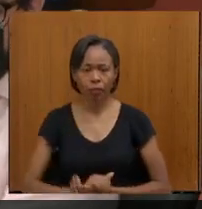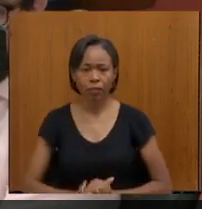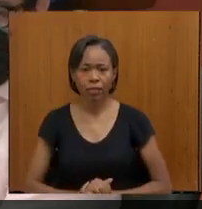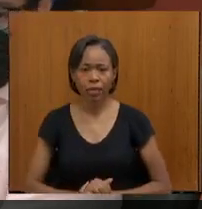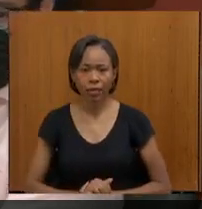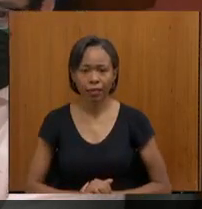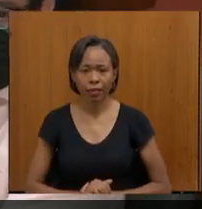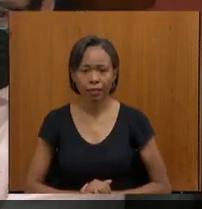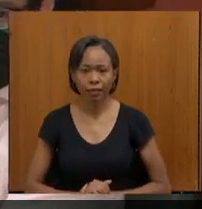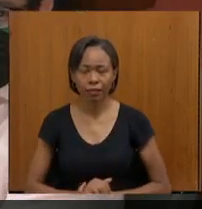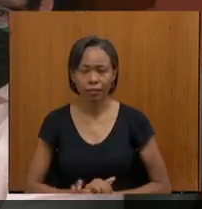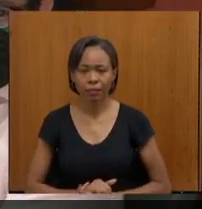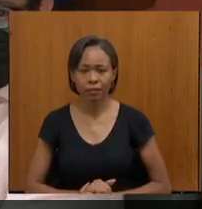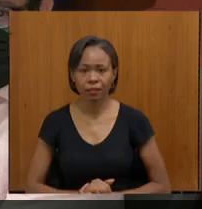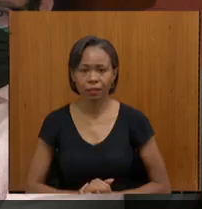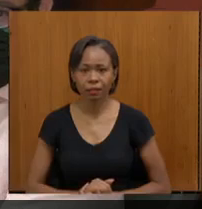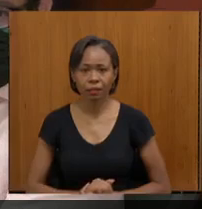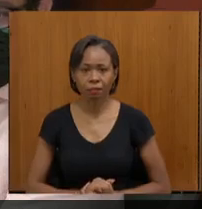Olá